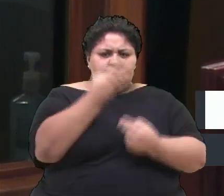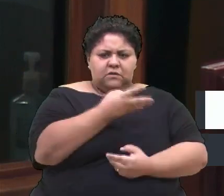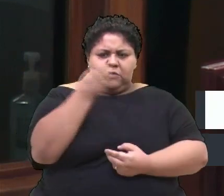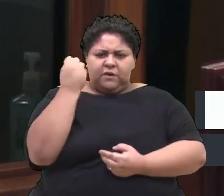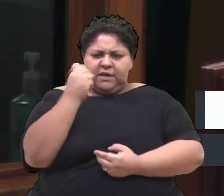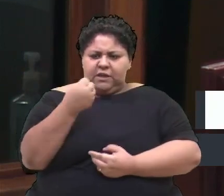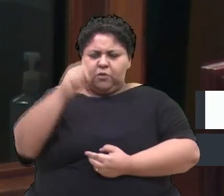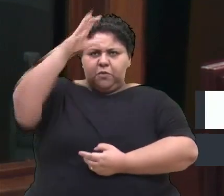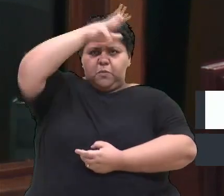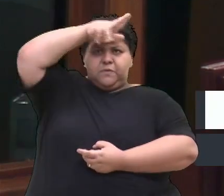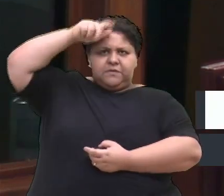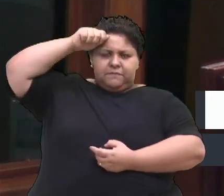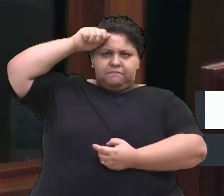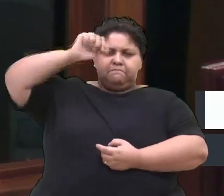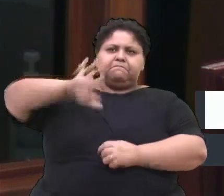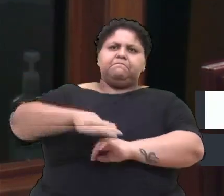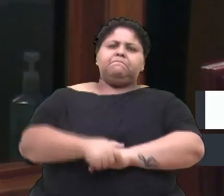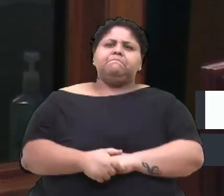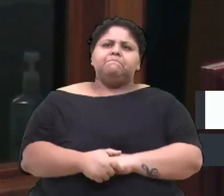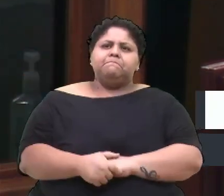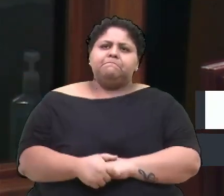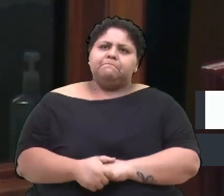municípios.